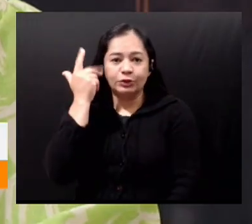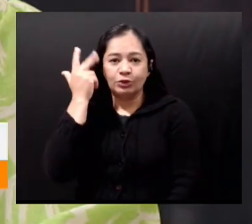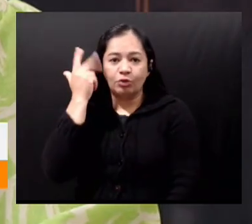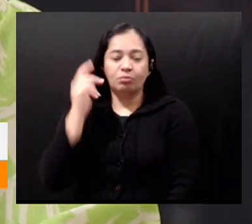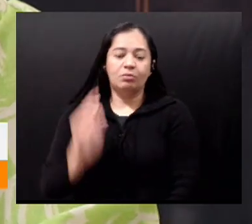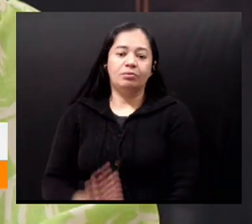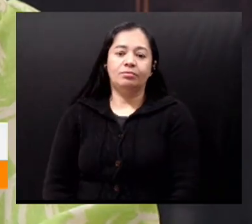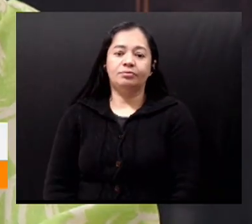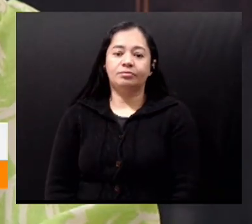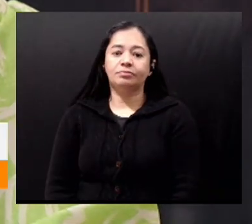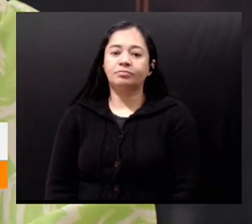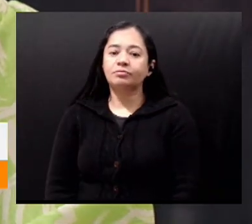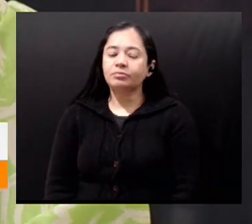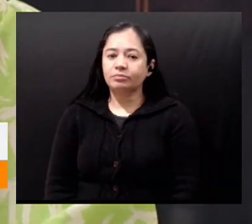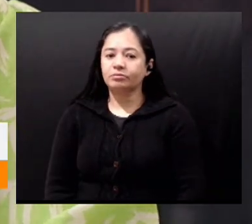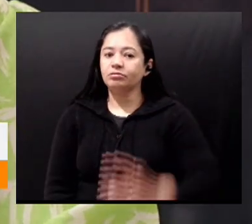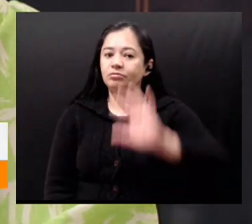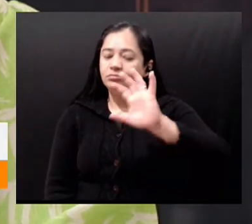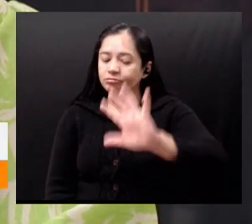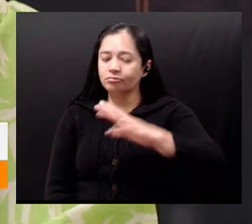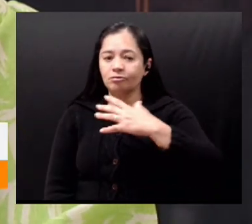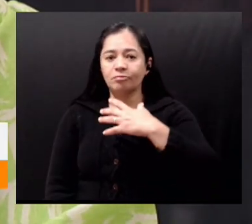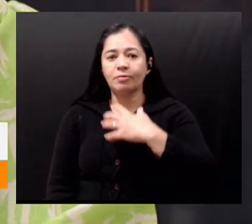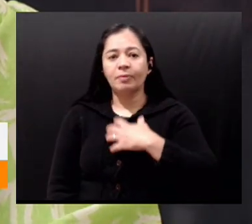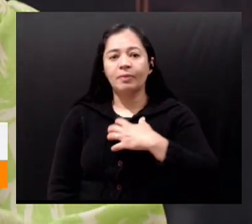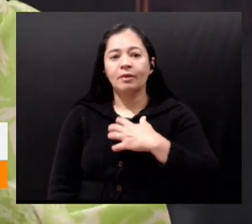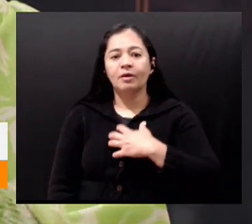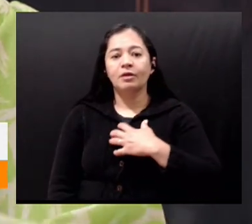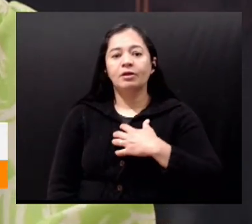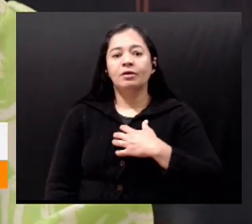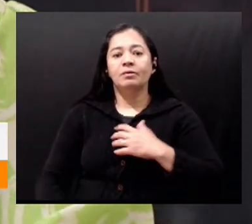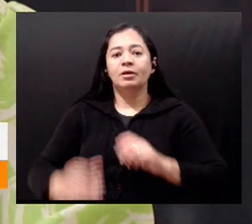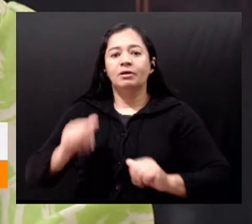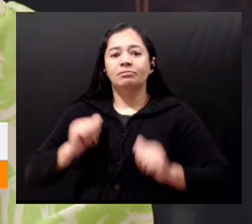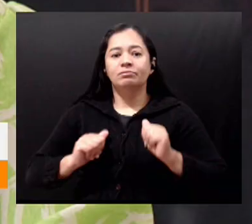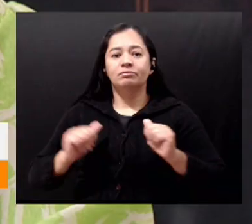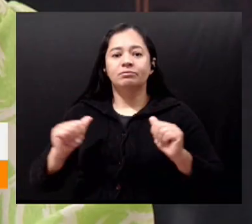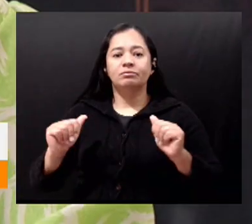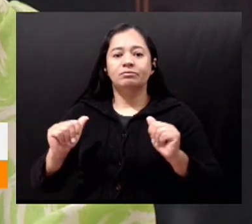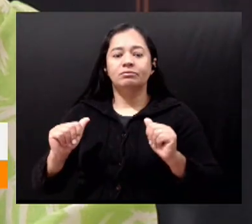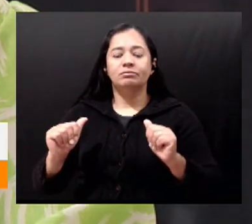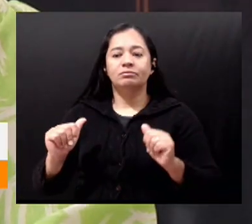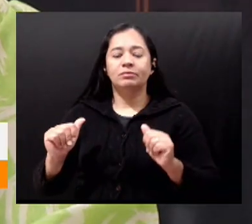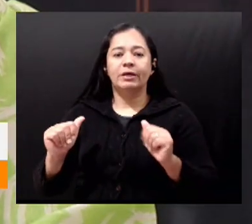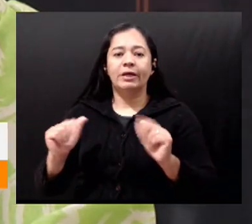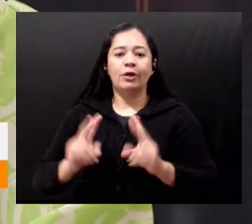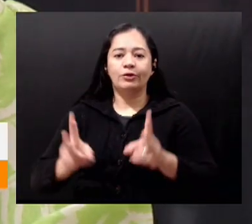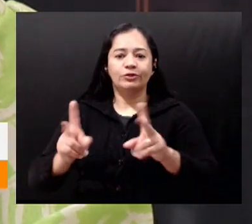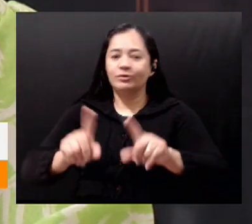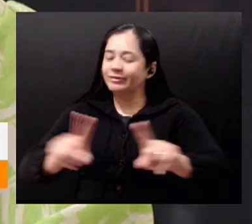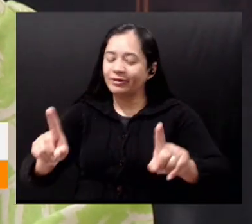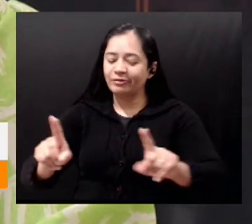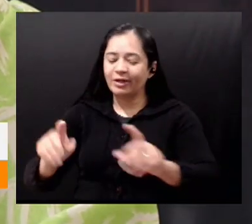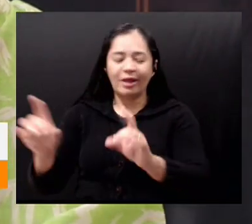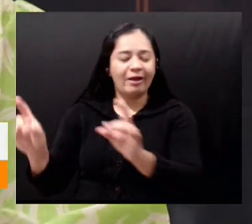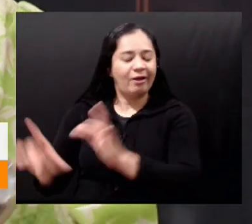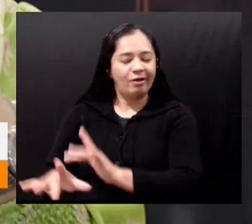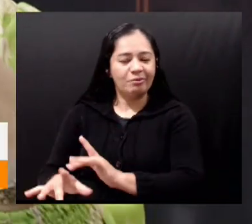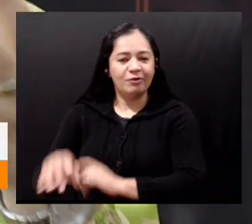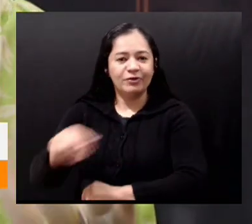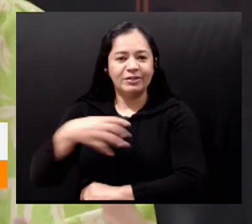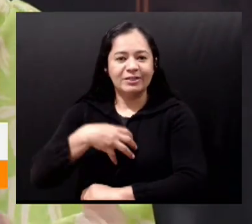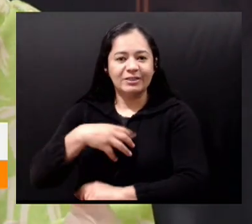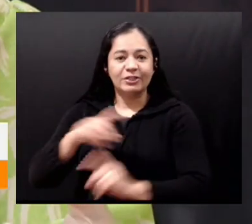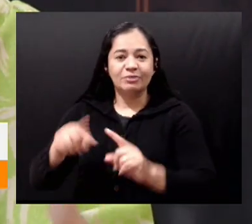esse sentimento de ansiedade, ela é passageira, ela não fica. Então você sabe controlar.